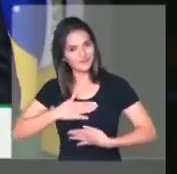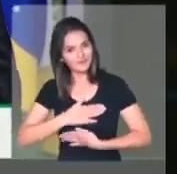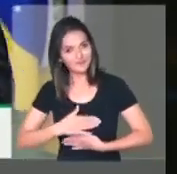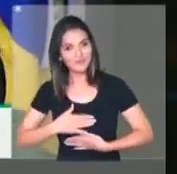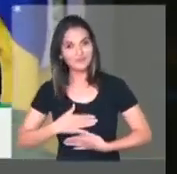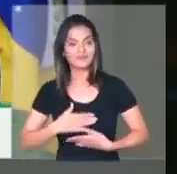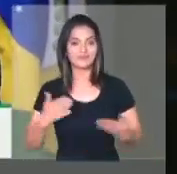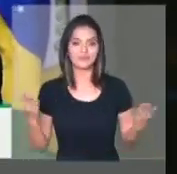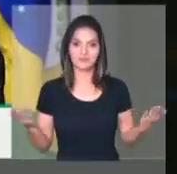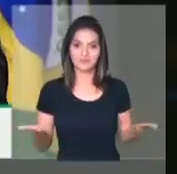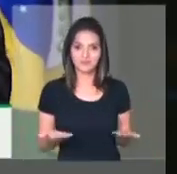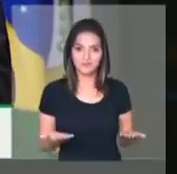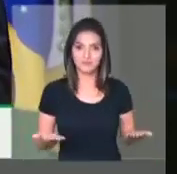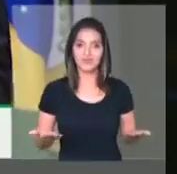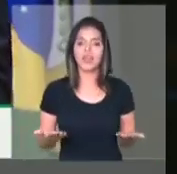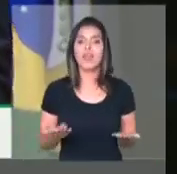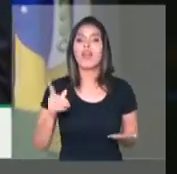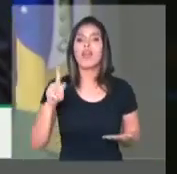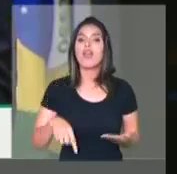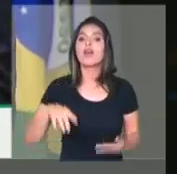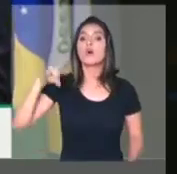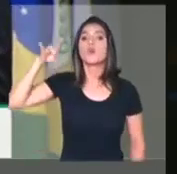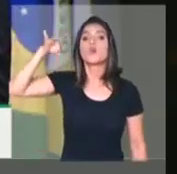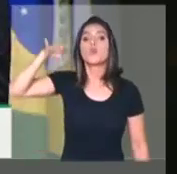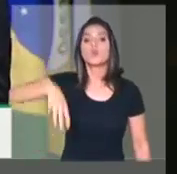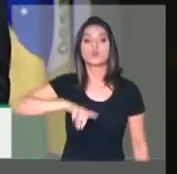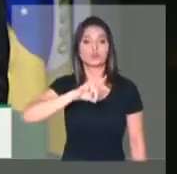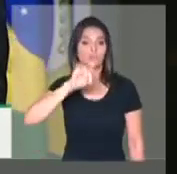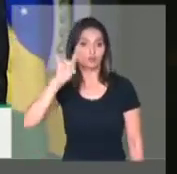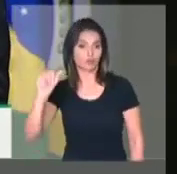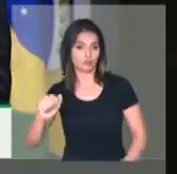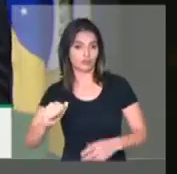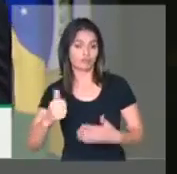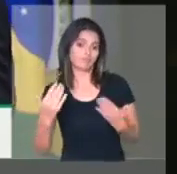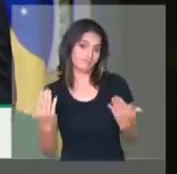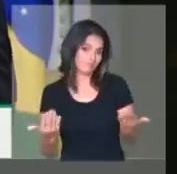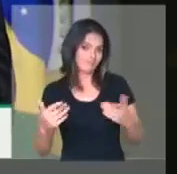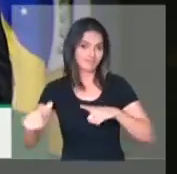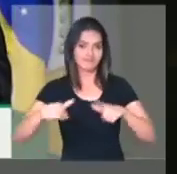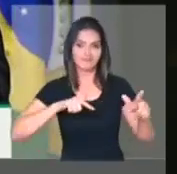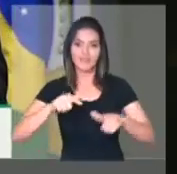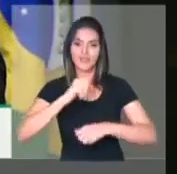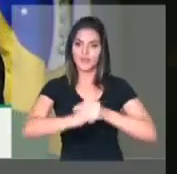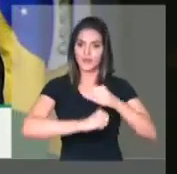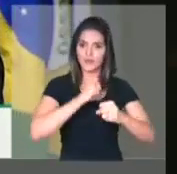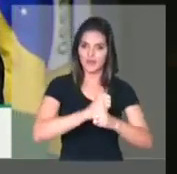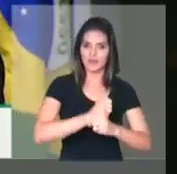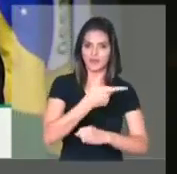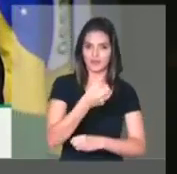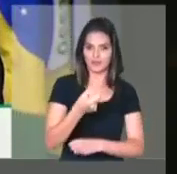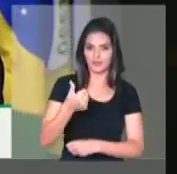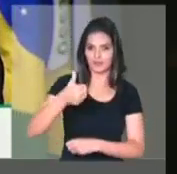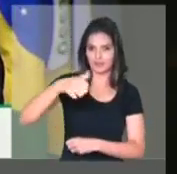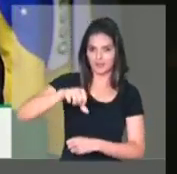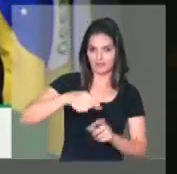nessa oportunidade na última semana legislativa do ano de